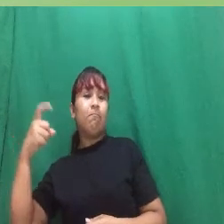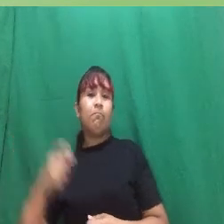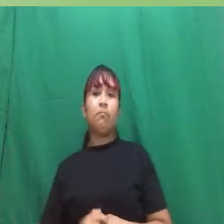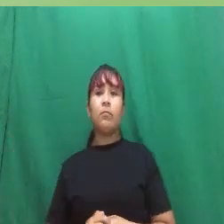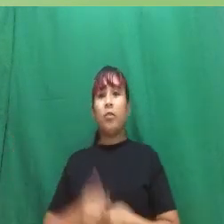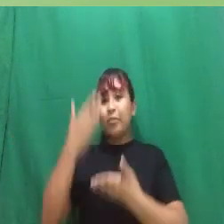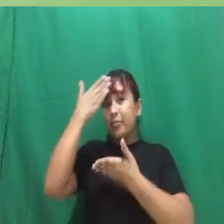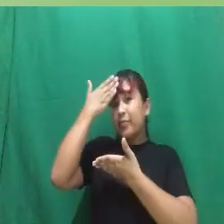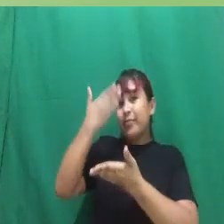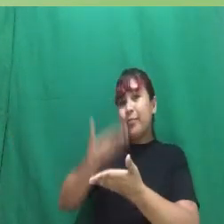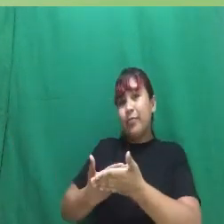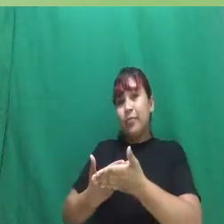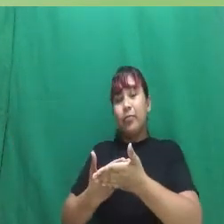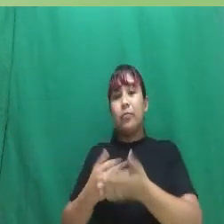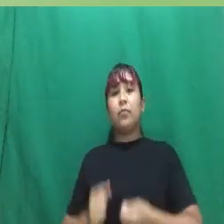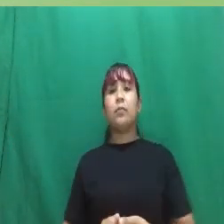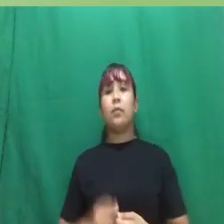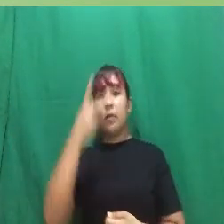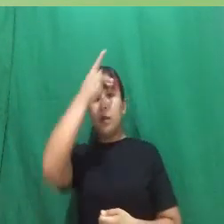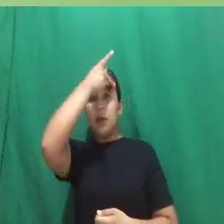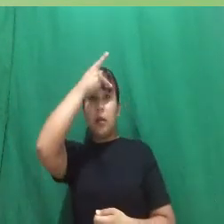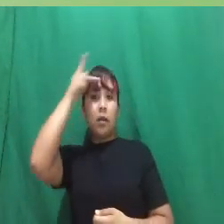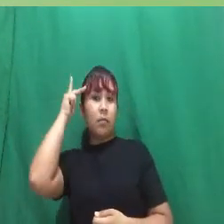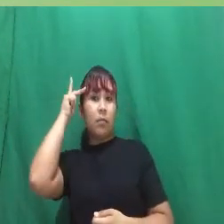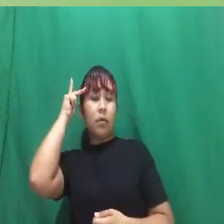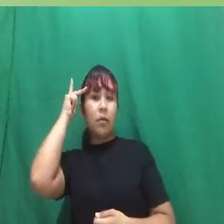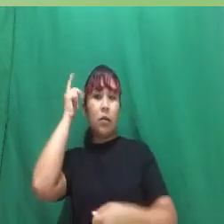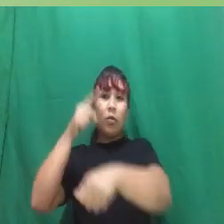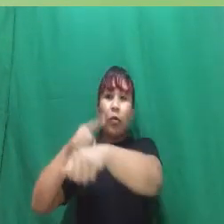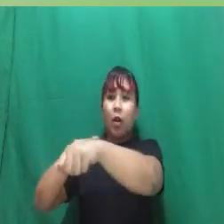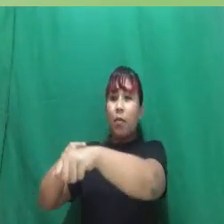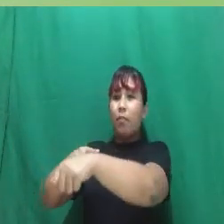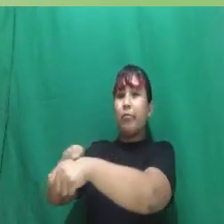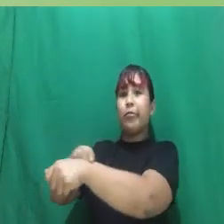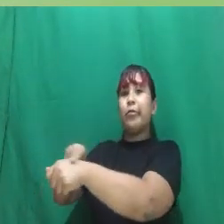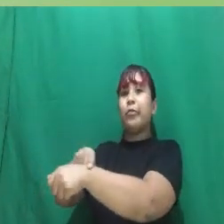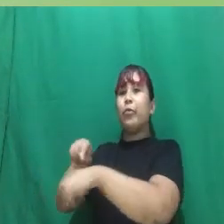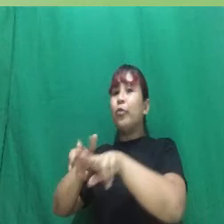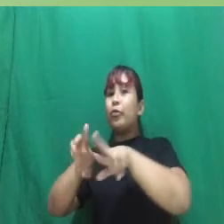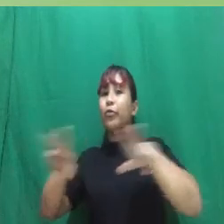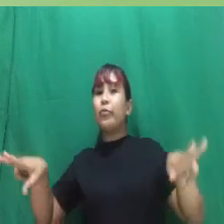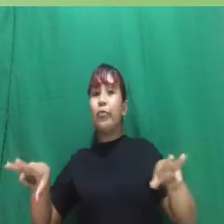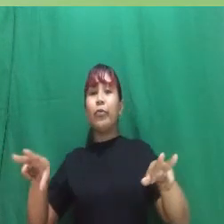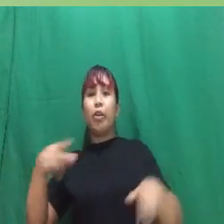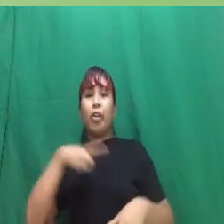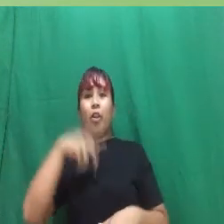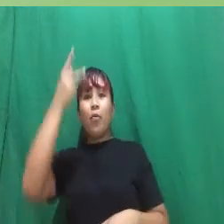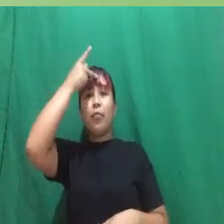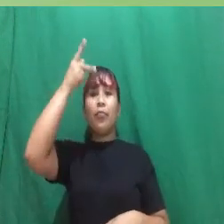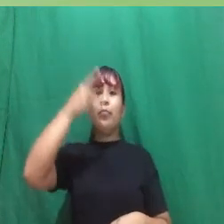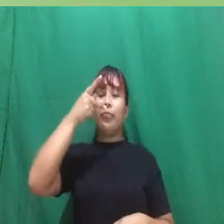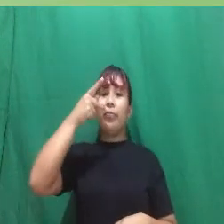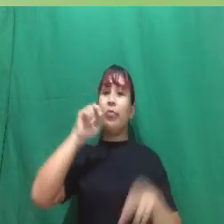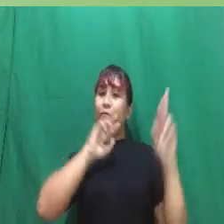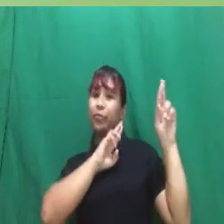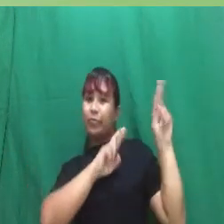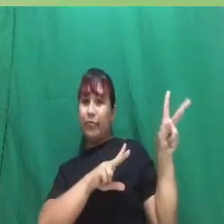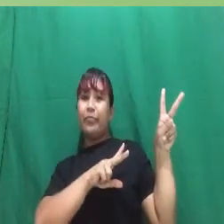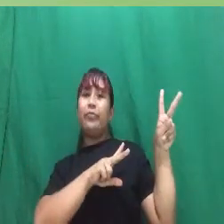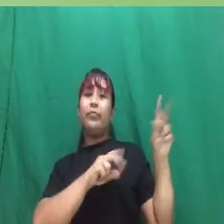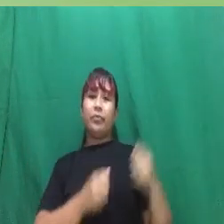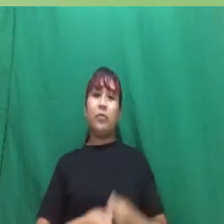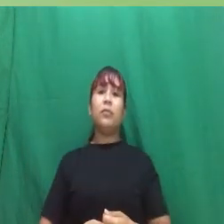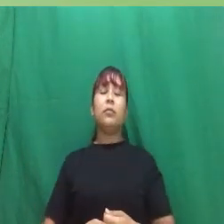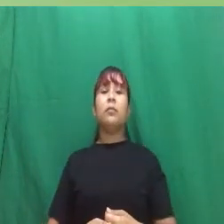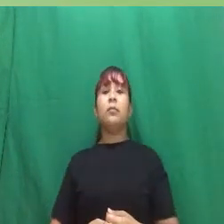Acontece esse racismo nas pessoas por conta do ensinamento dos pais, ou a pessoa nasce